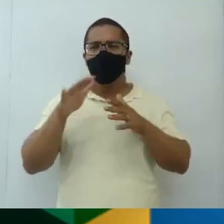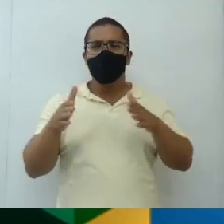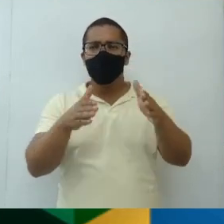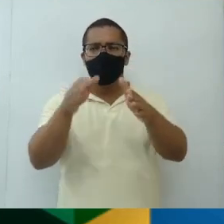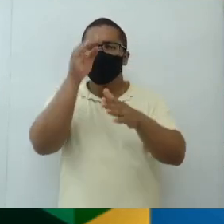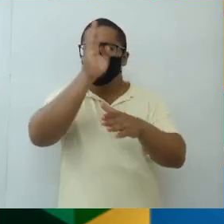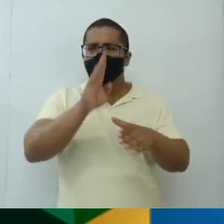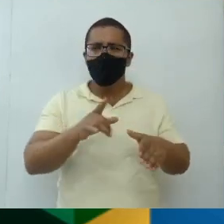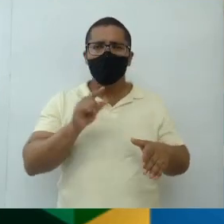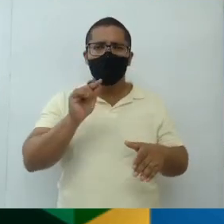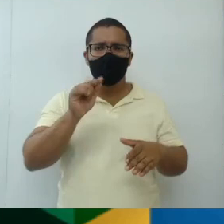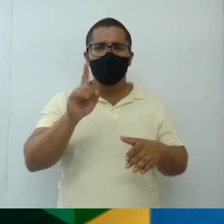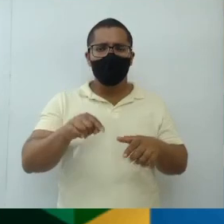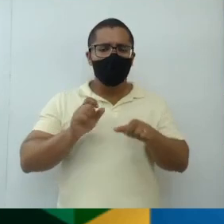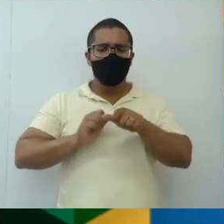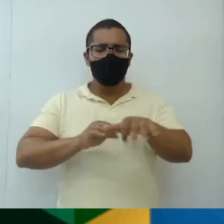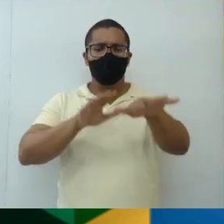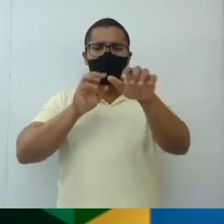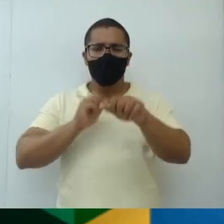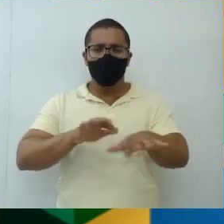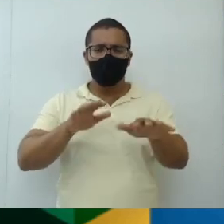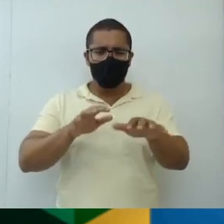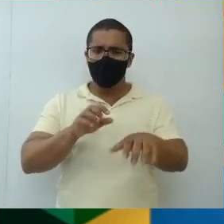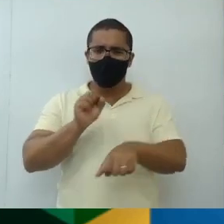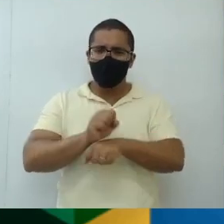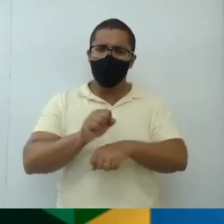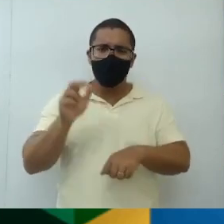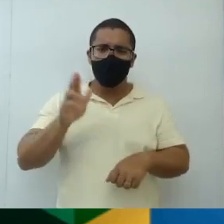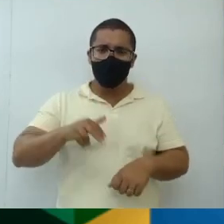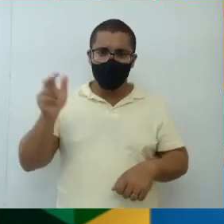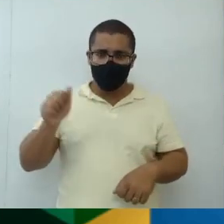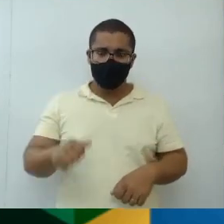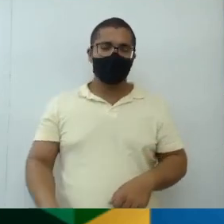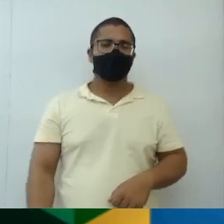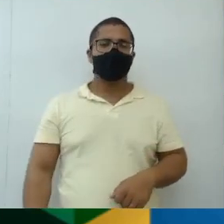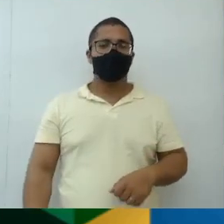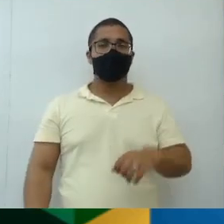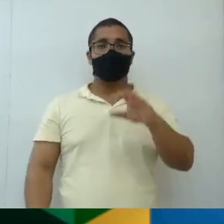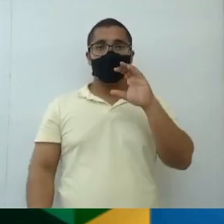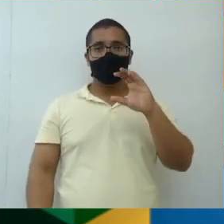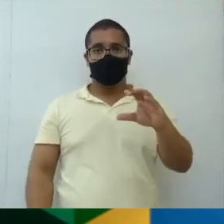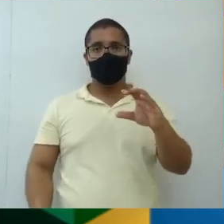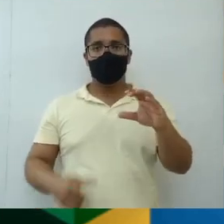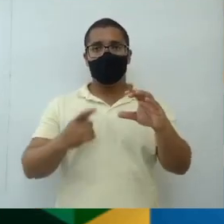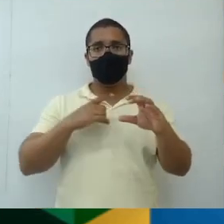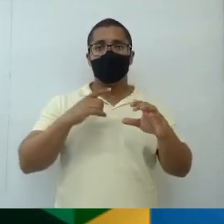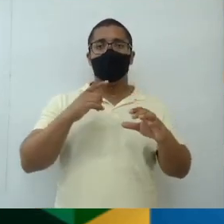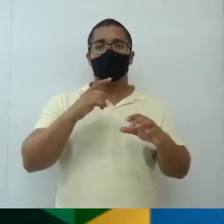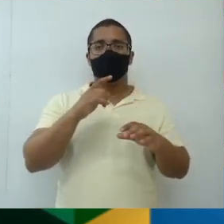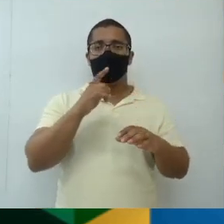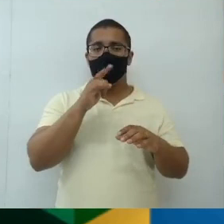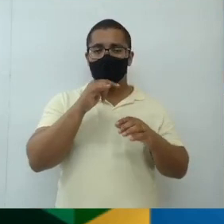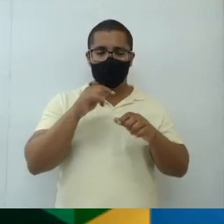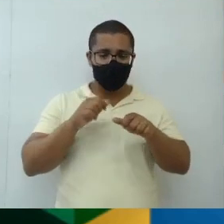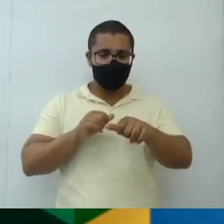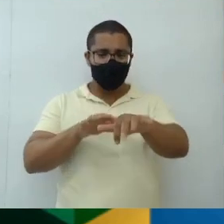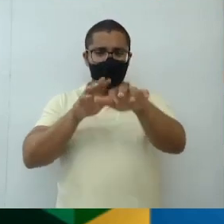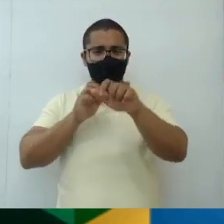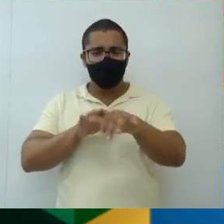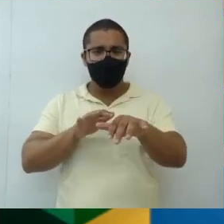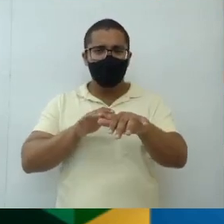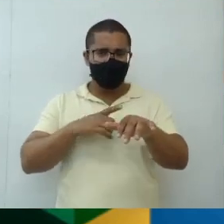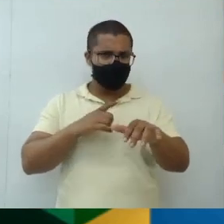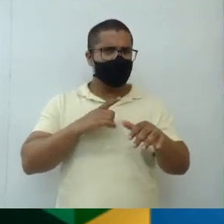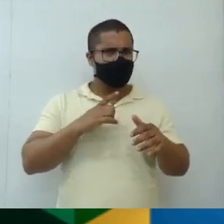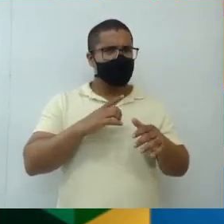o termo tempo cê a hidrografia brasileira é rica em rios e